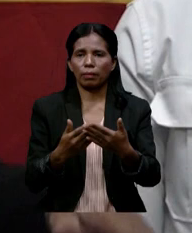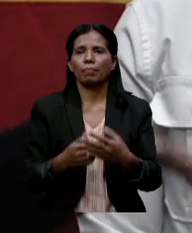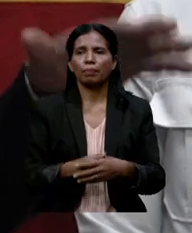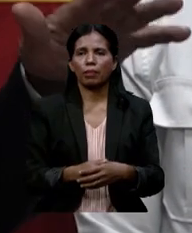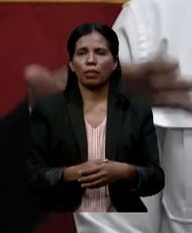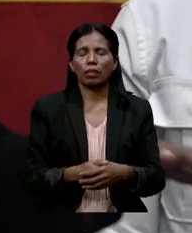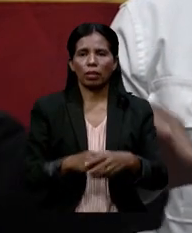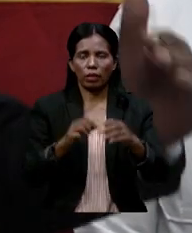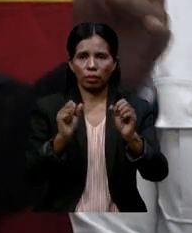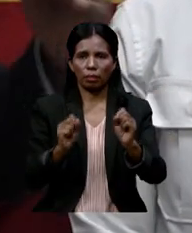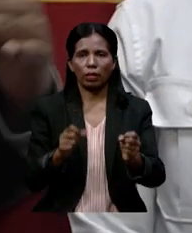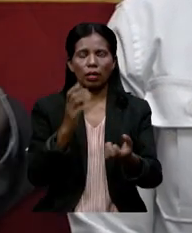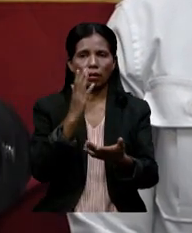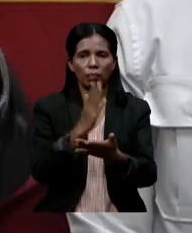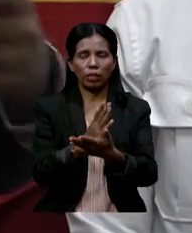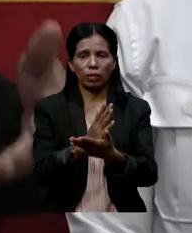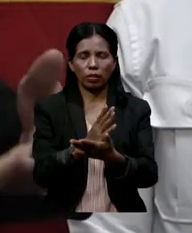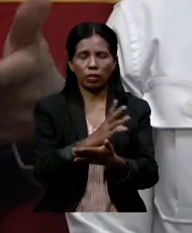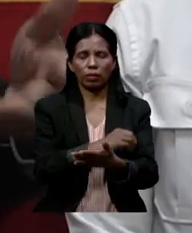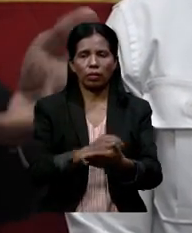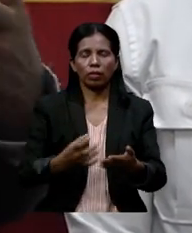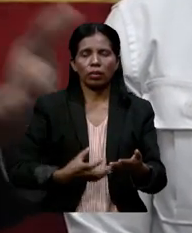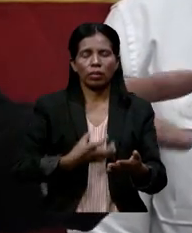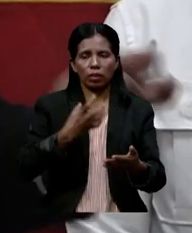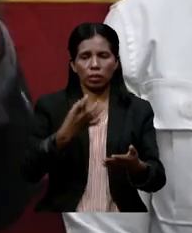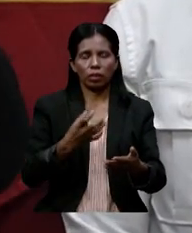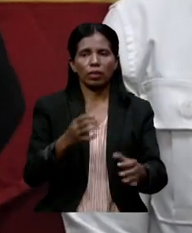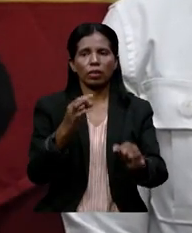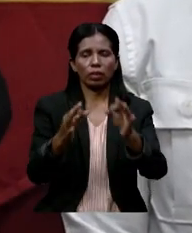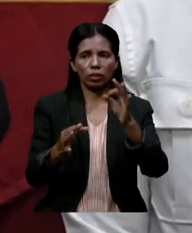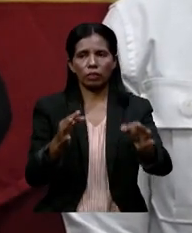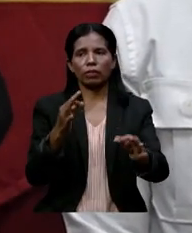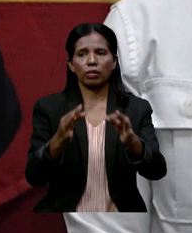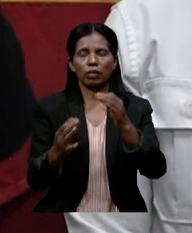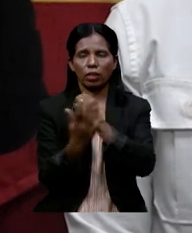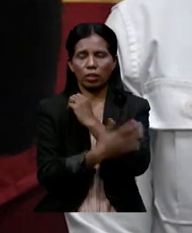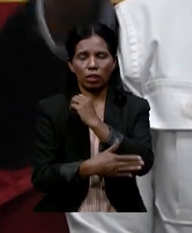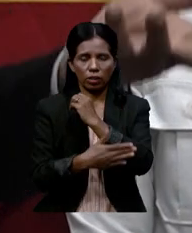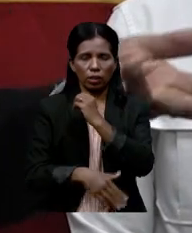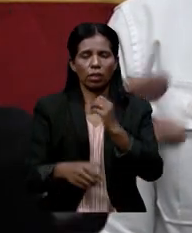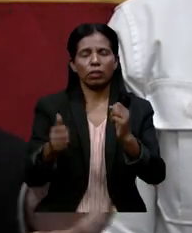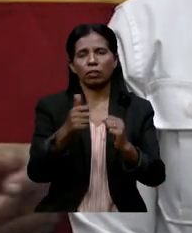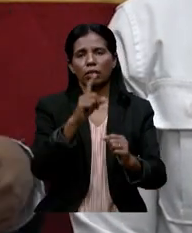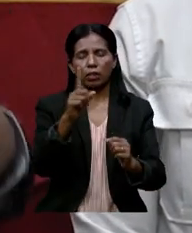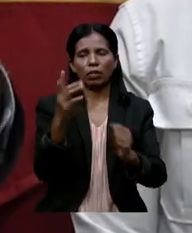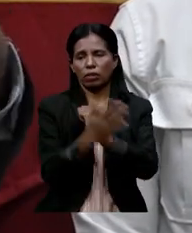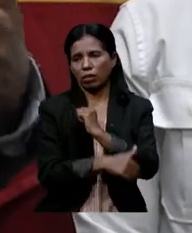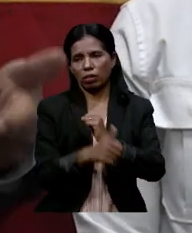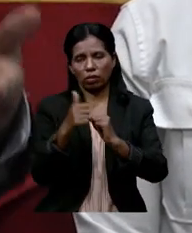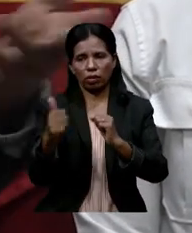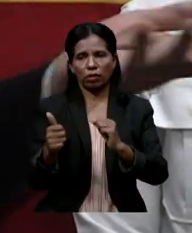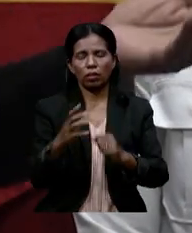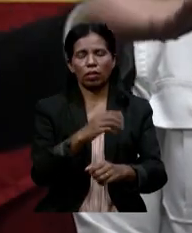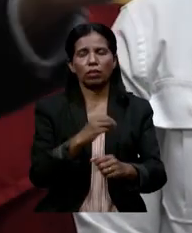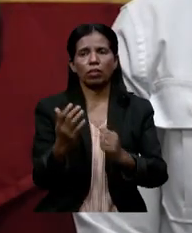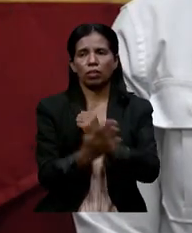hori vele hapara tie tensões de me emosu caric entre raida o raisilu, o entre